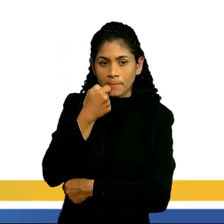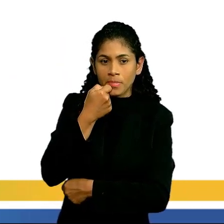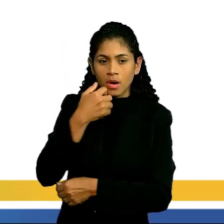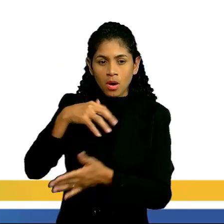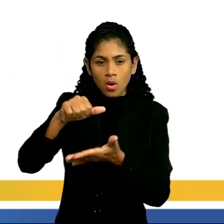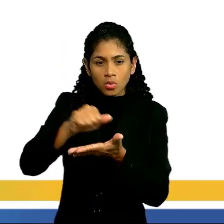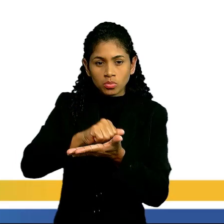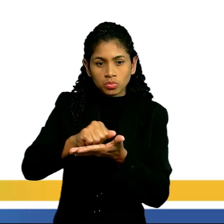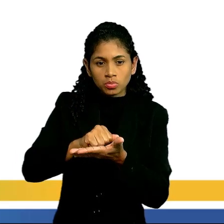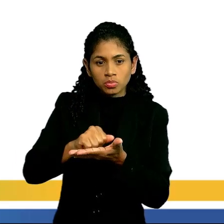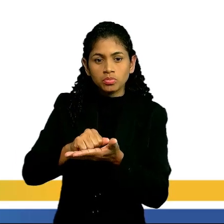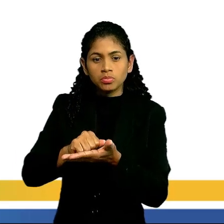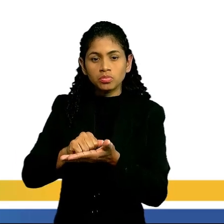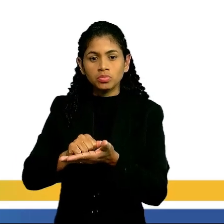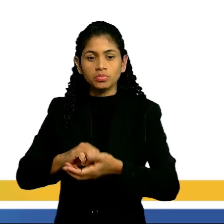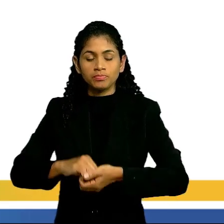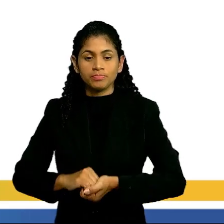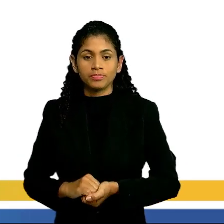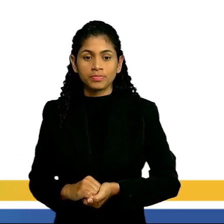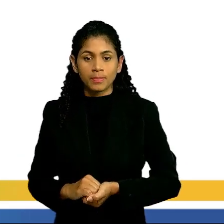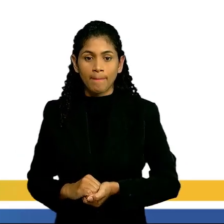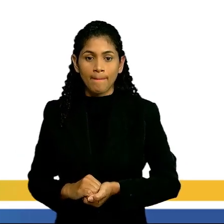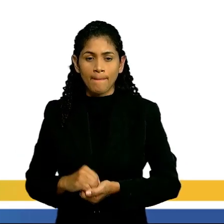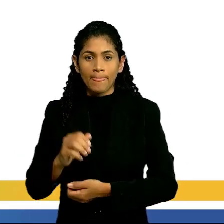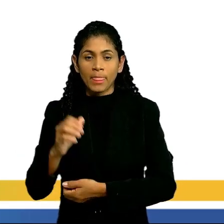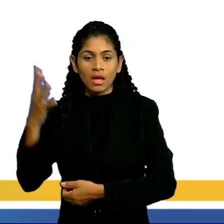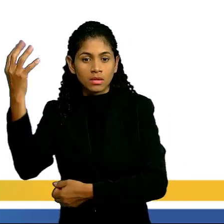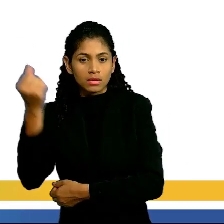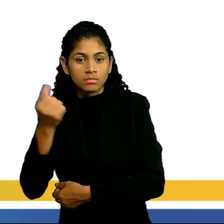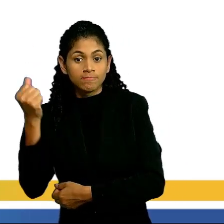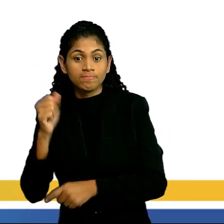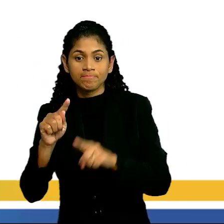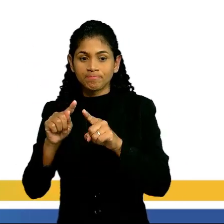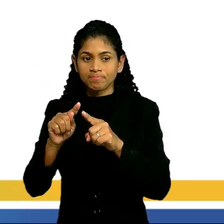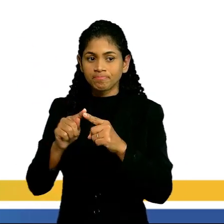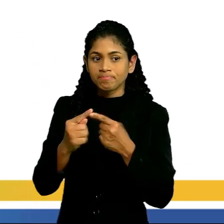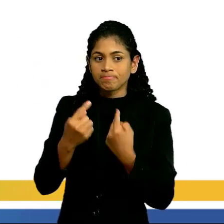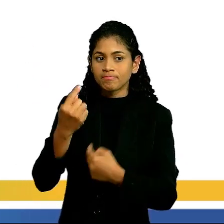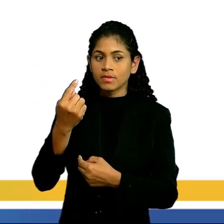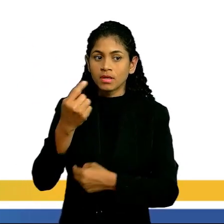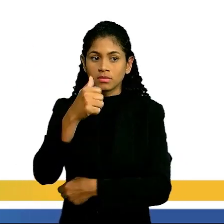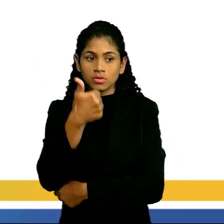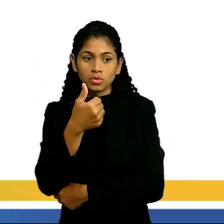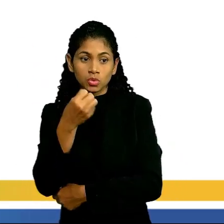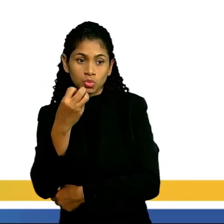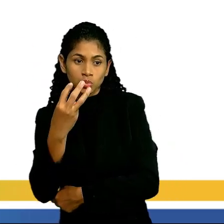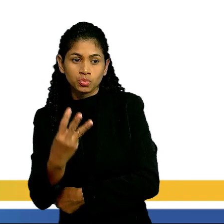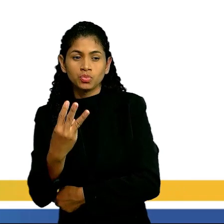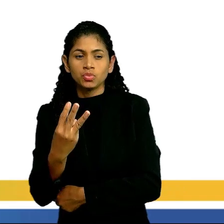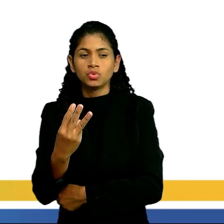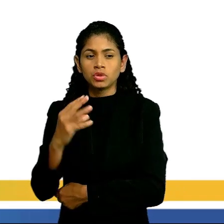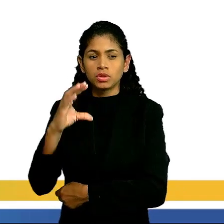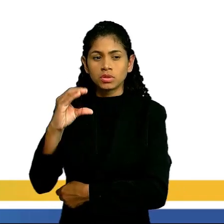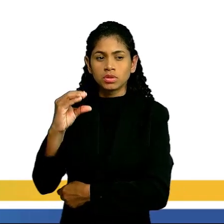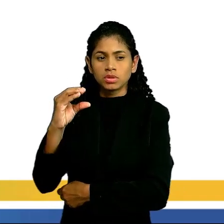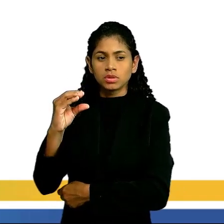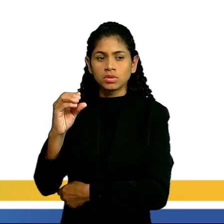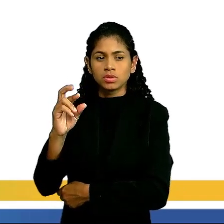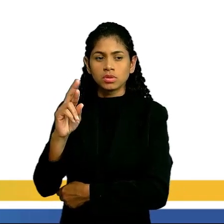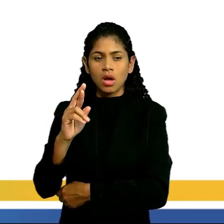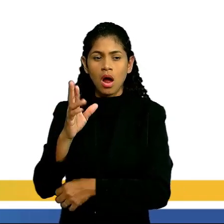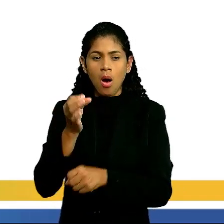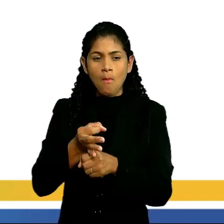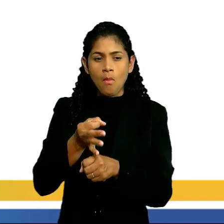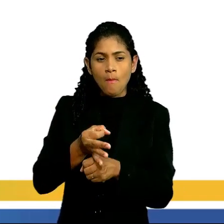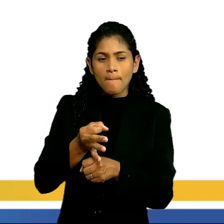Eunice. E os 13 cruzeiros não davam. Cheguei em casa, aliás, no meu barracão, nervosa e